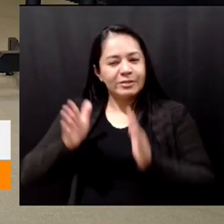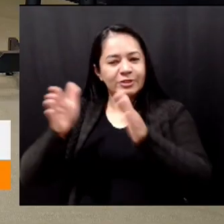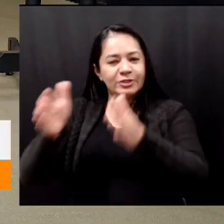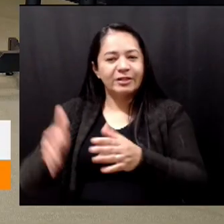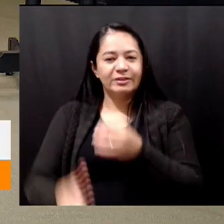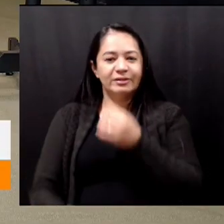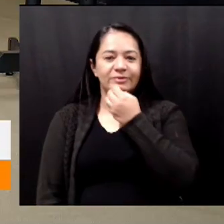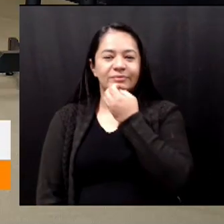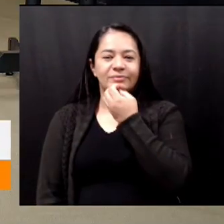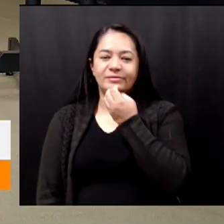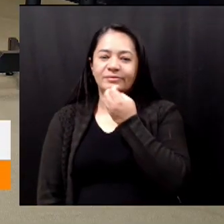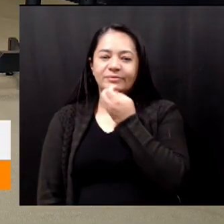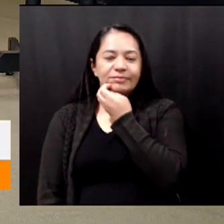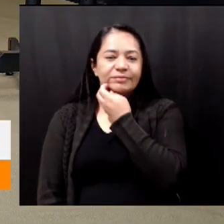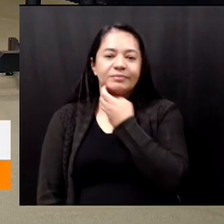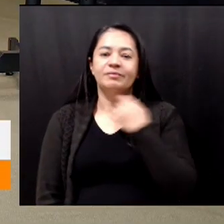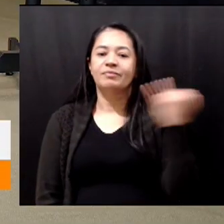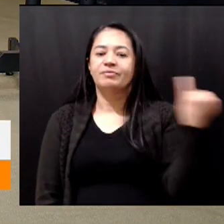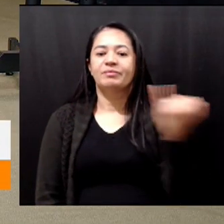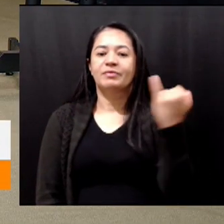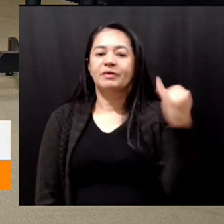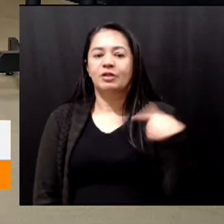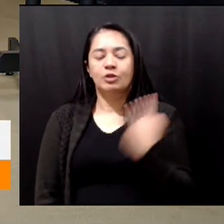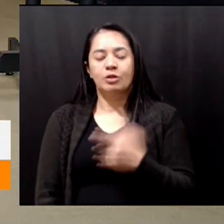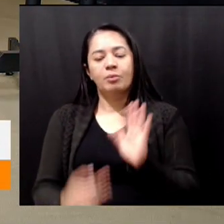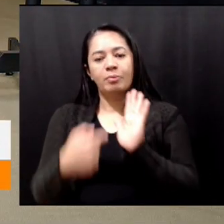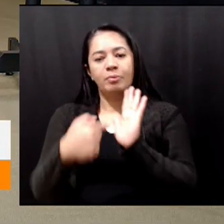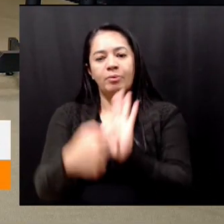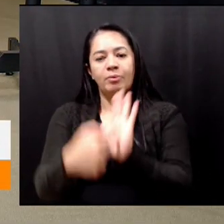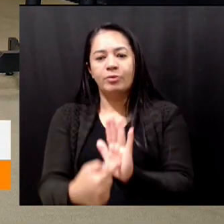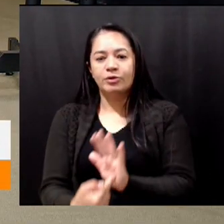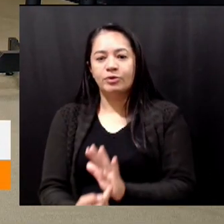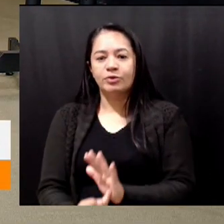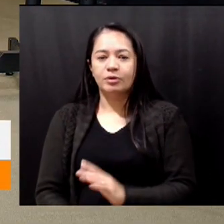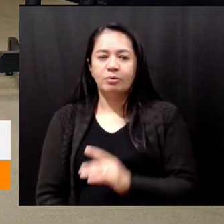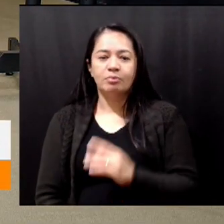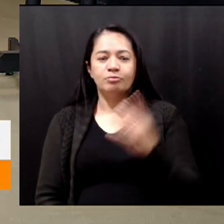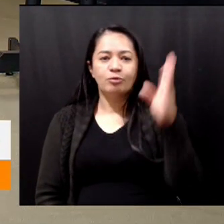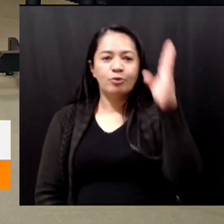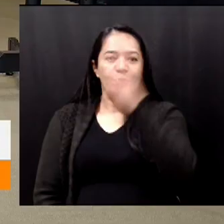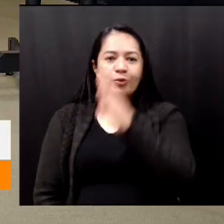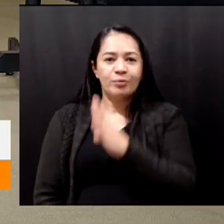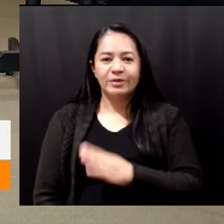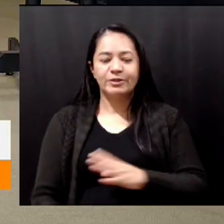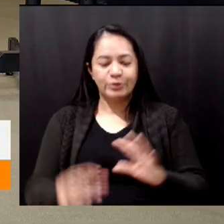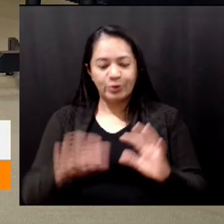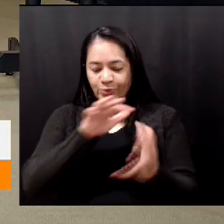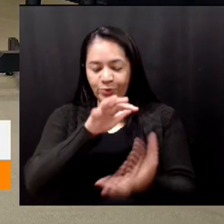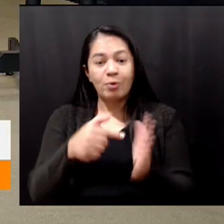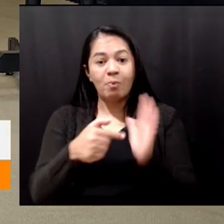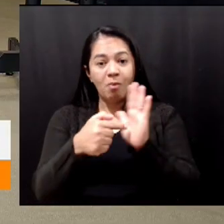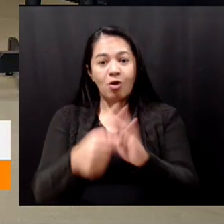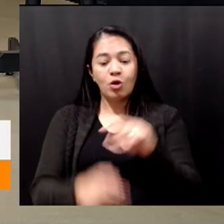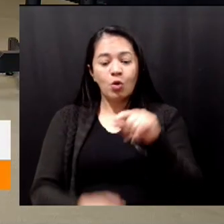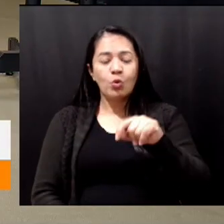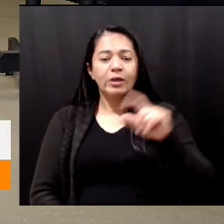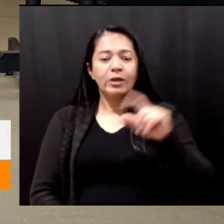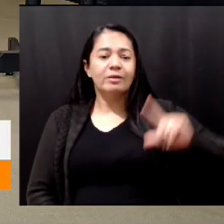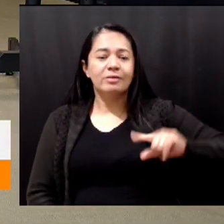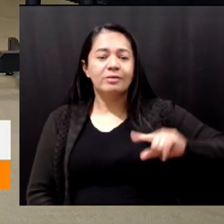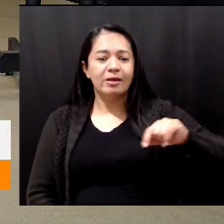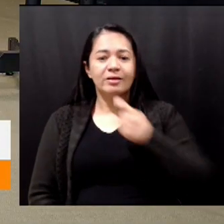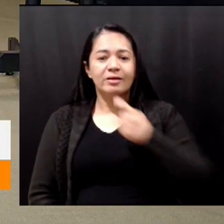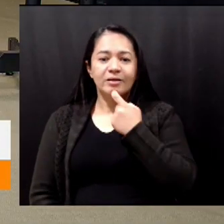É importante a gente mostrar, né, mesmo para o Brasil, para o mundo, né, o que temos de tecnologia e inovação aqui. Eu acredito que